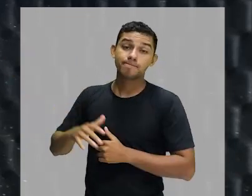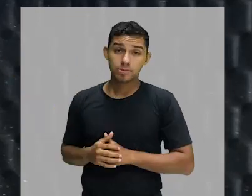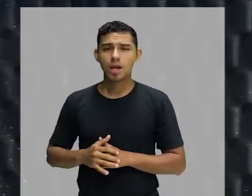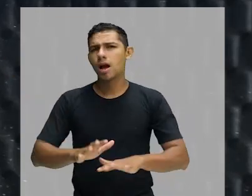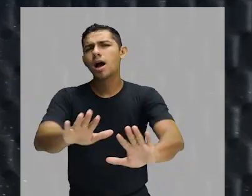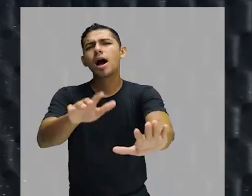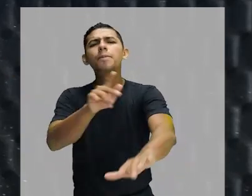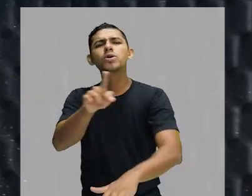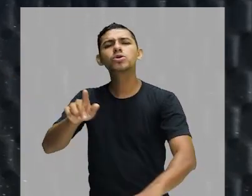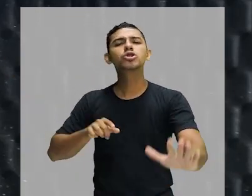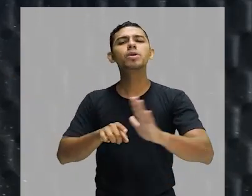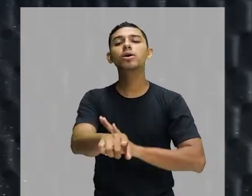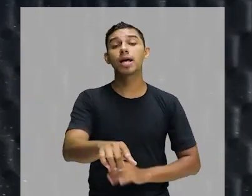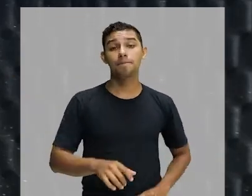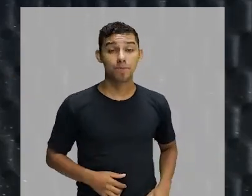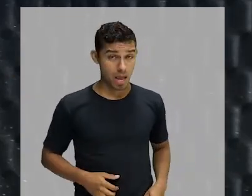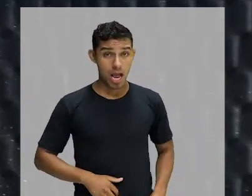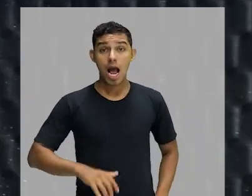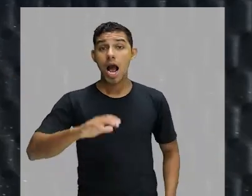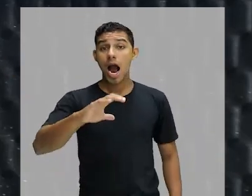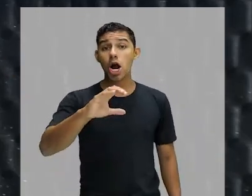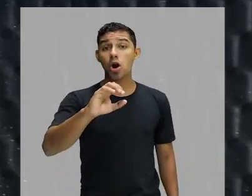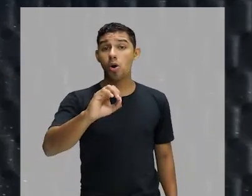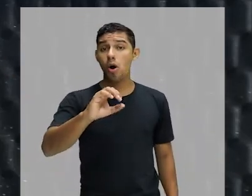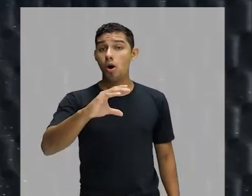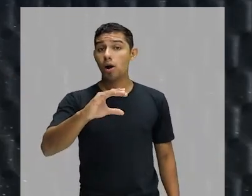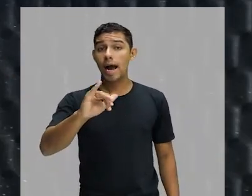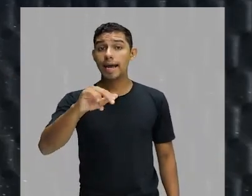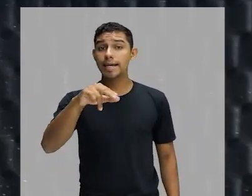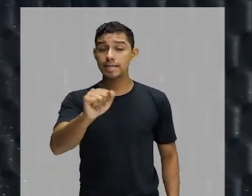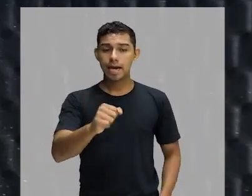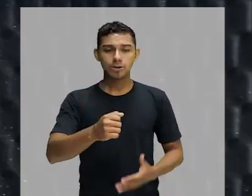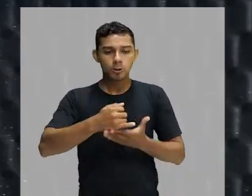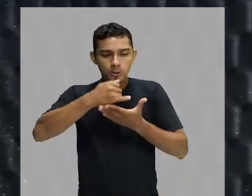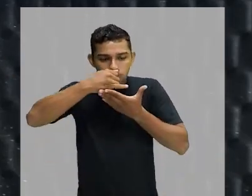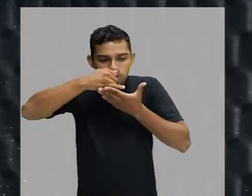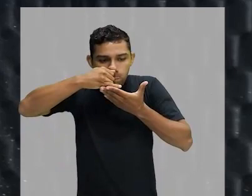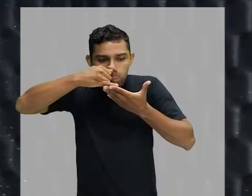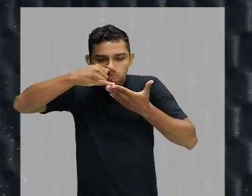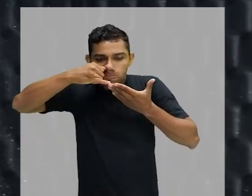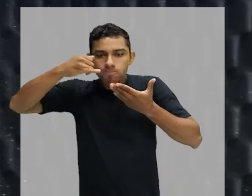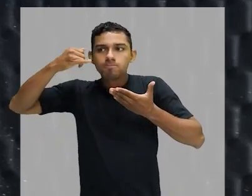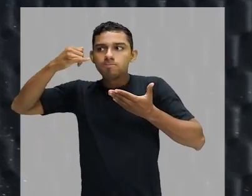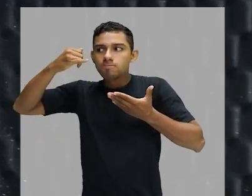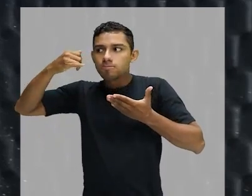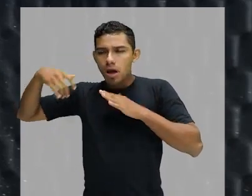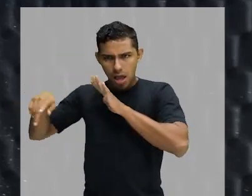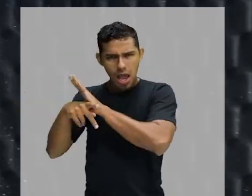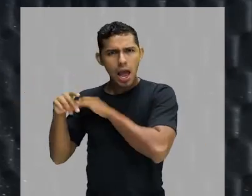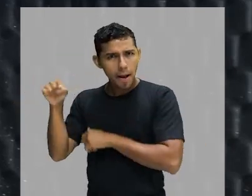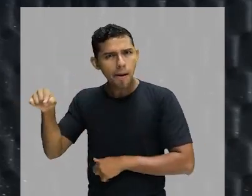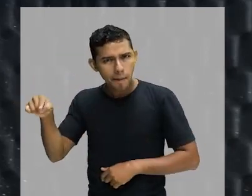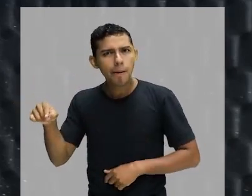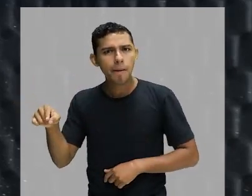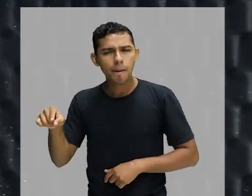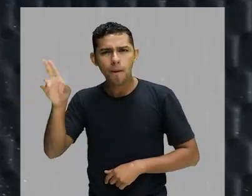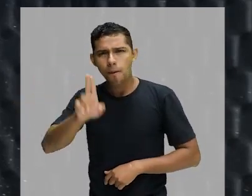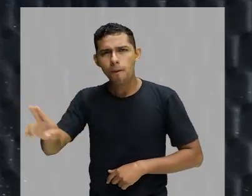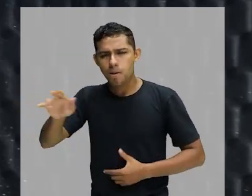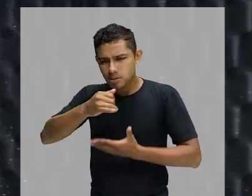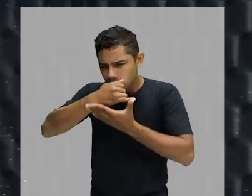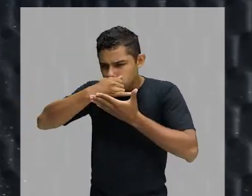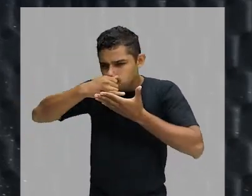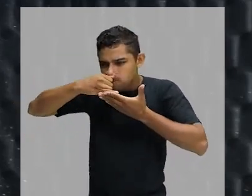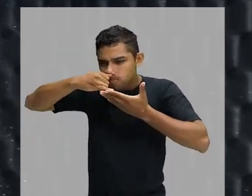cocaína, ela faz parte daquela lista? Faz. Atletas que são usuários de drogas,